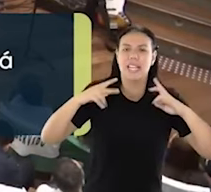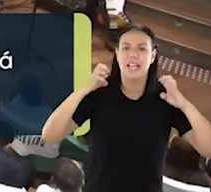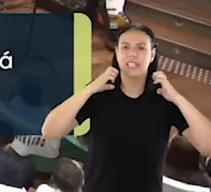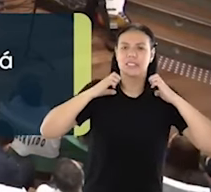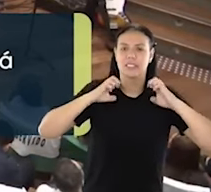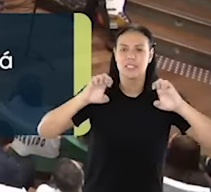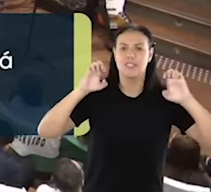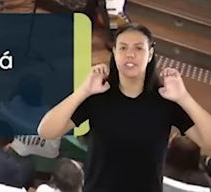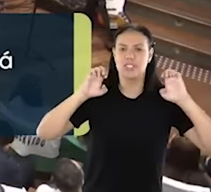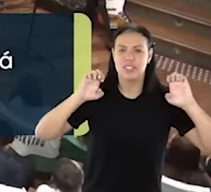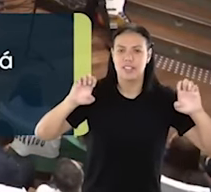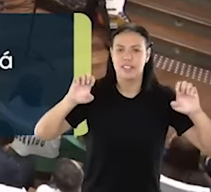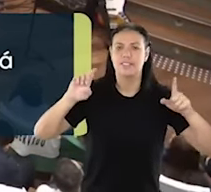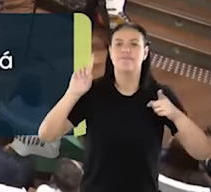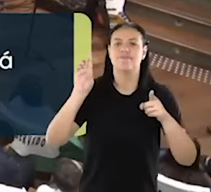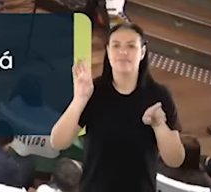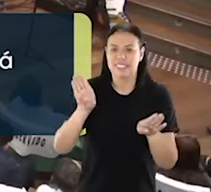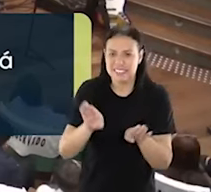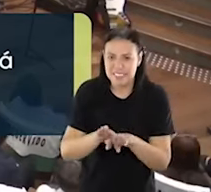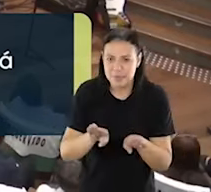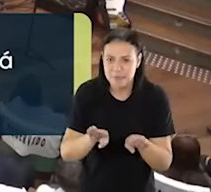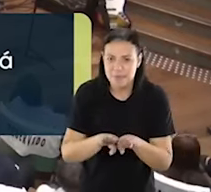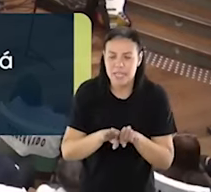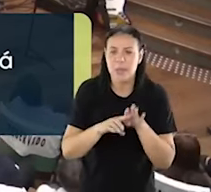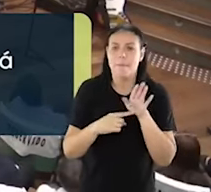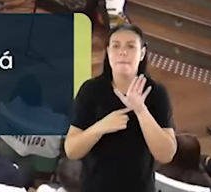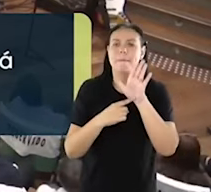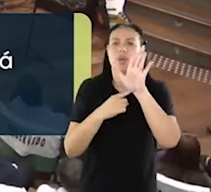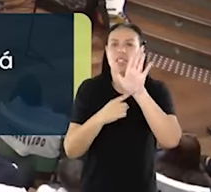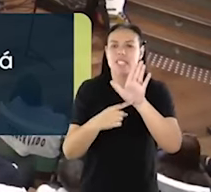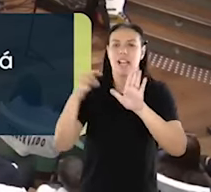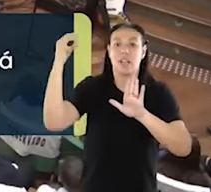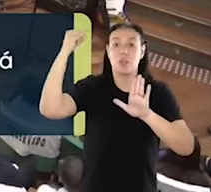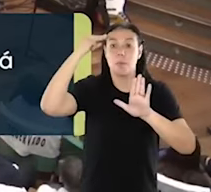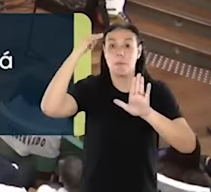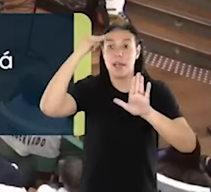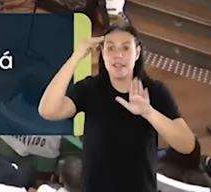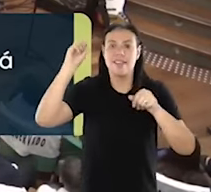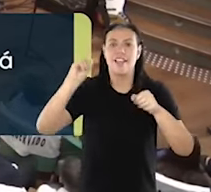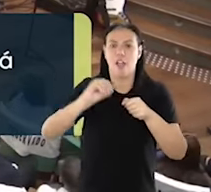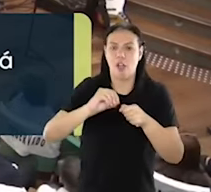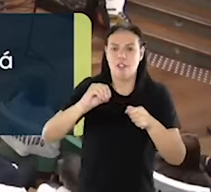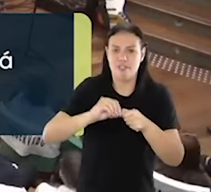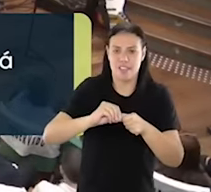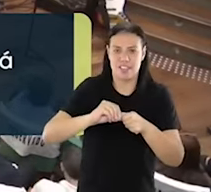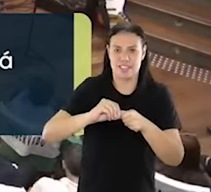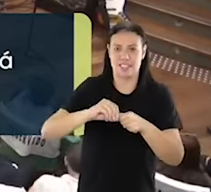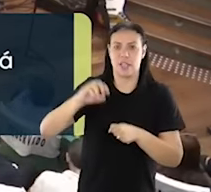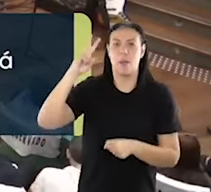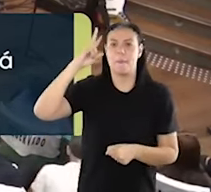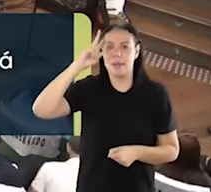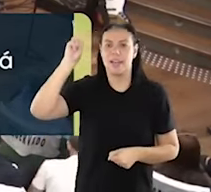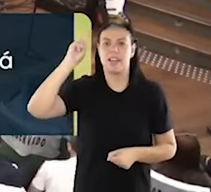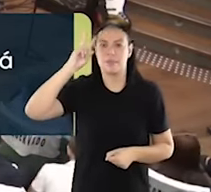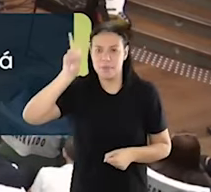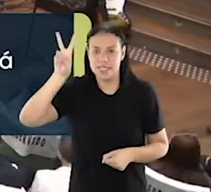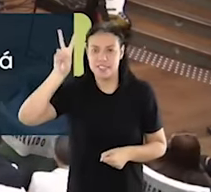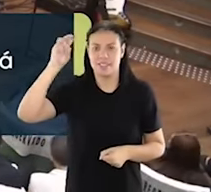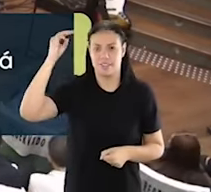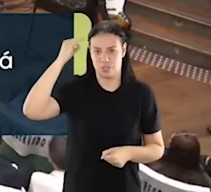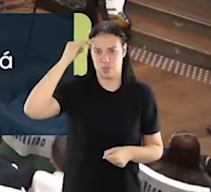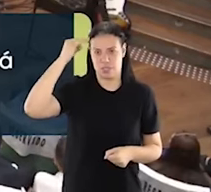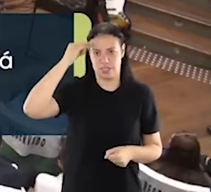será também contado o que ela fez para a memória sua. Olha o poder de um exemplo.